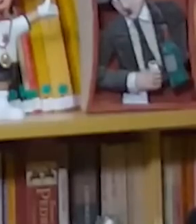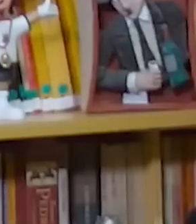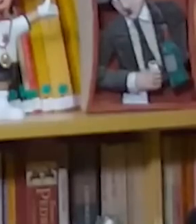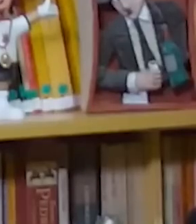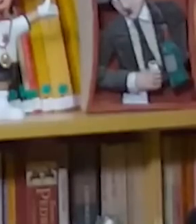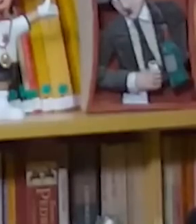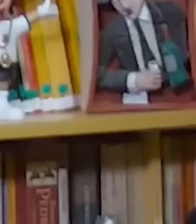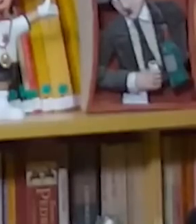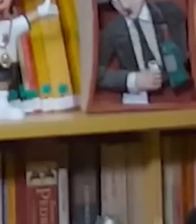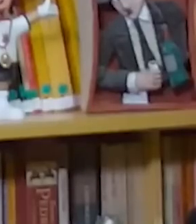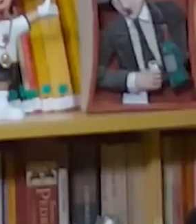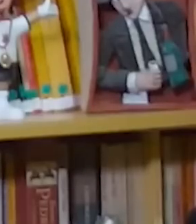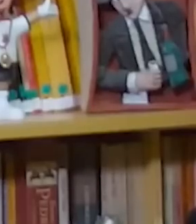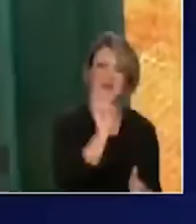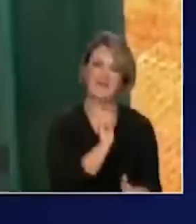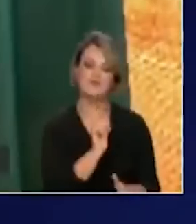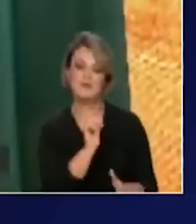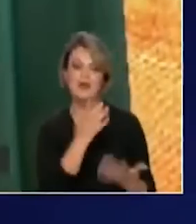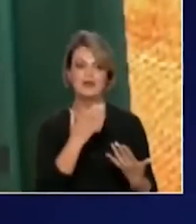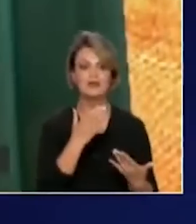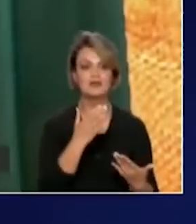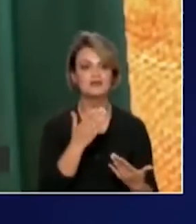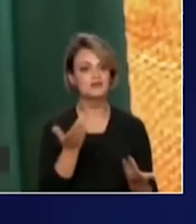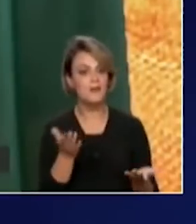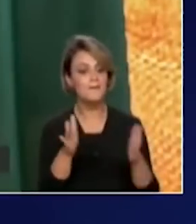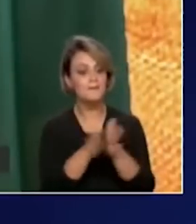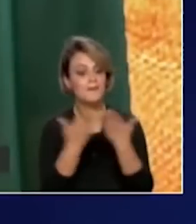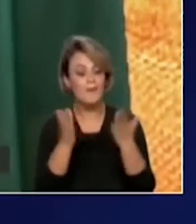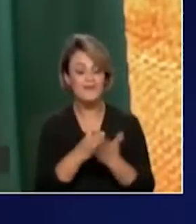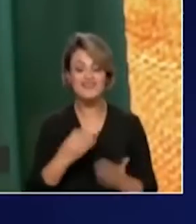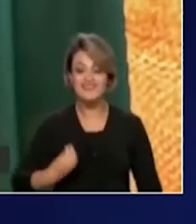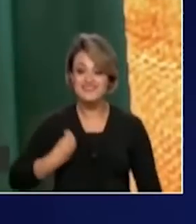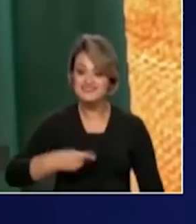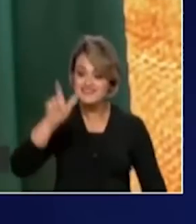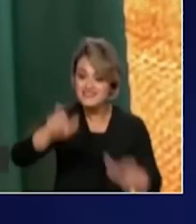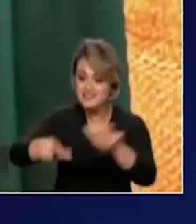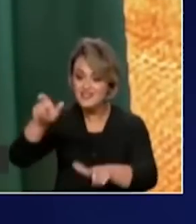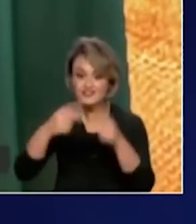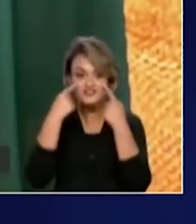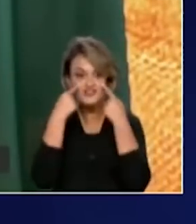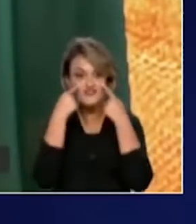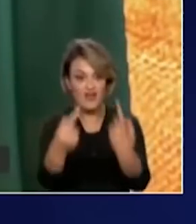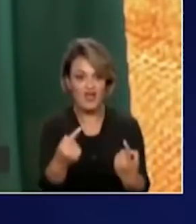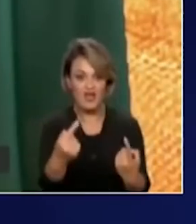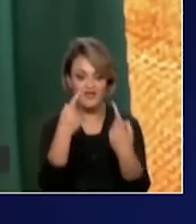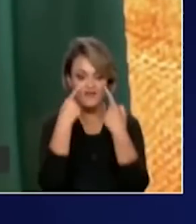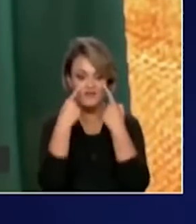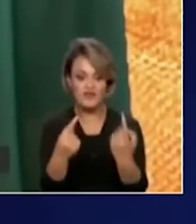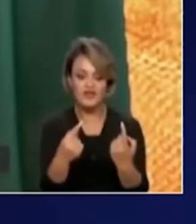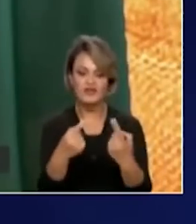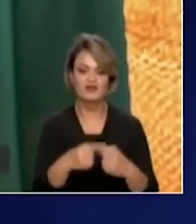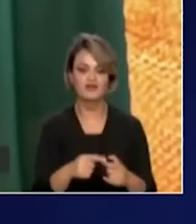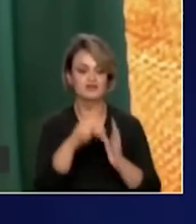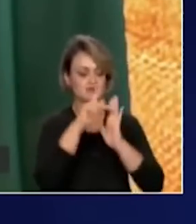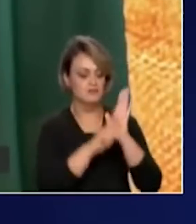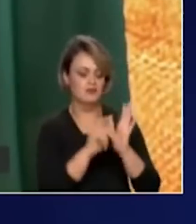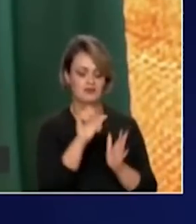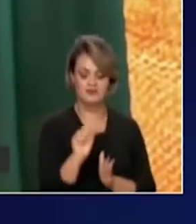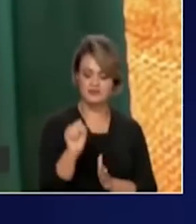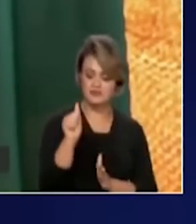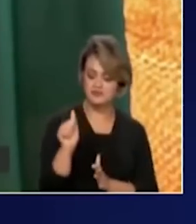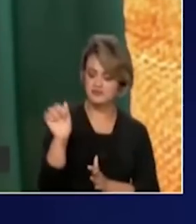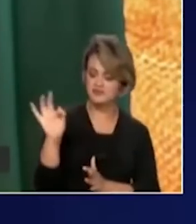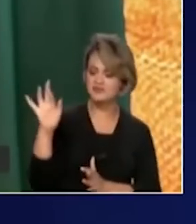É um vídeo do Luan. Vai lá. Eu acho que essa é a grande luta. O que é que nós estamos fazendo com esse plano safra